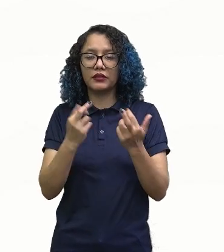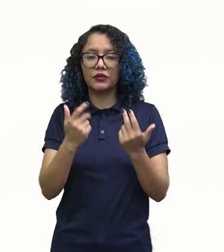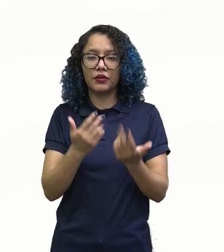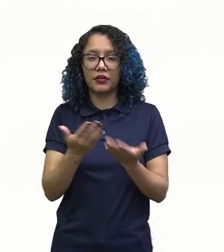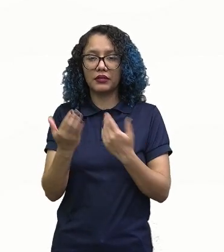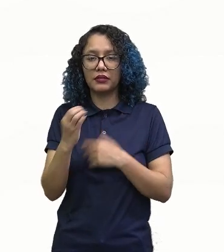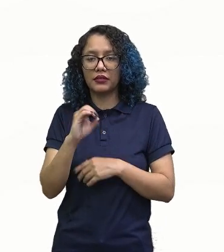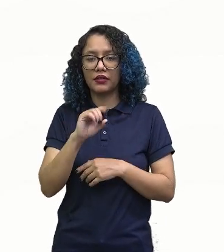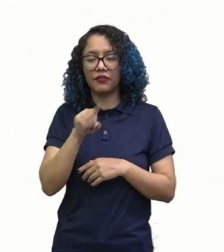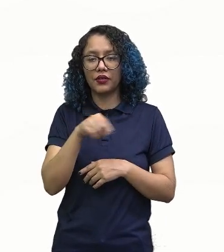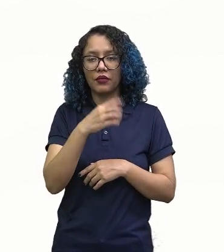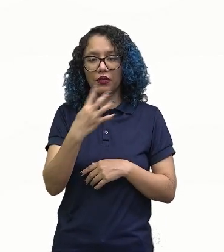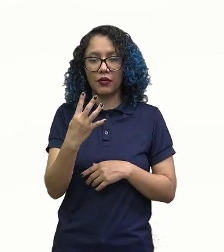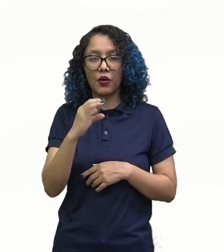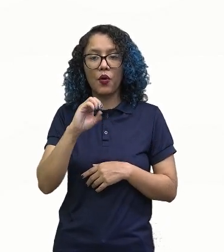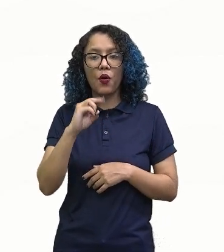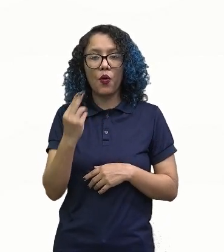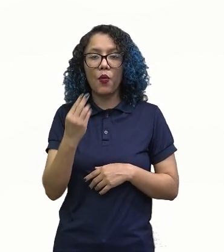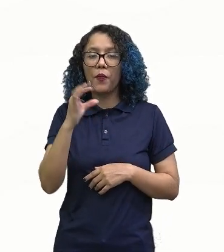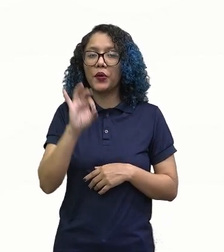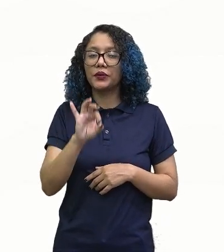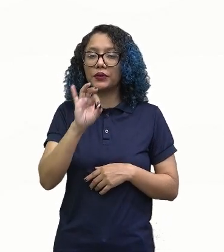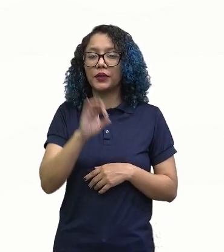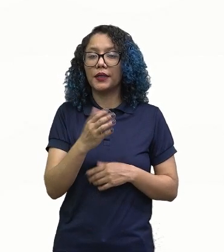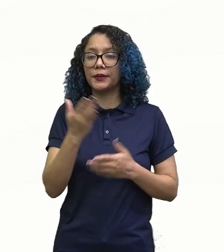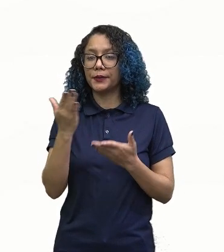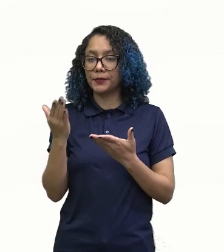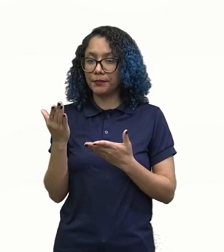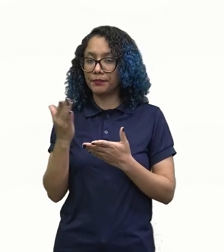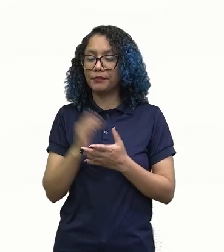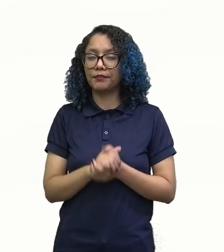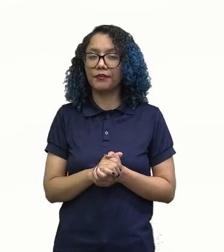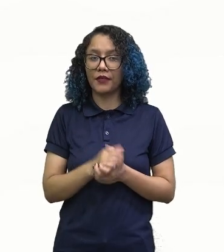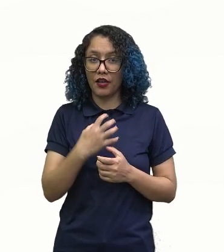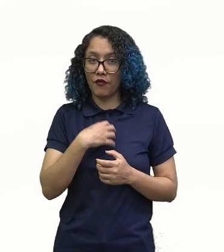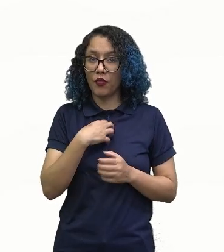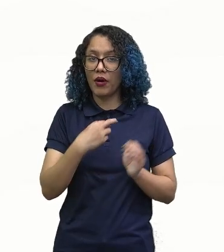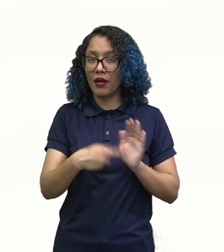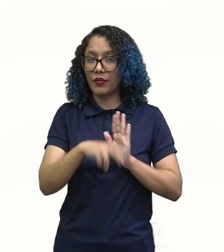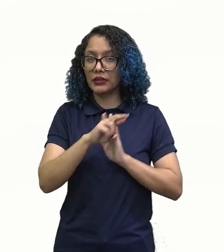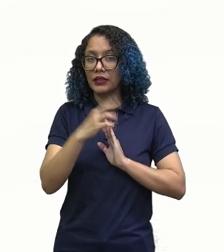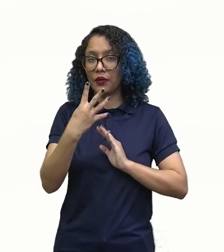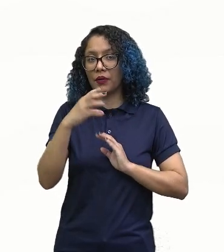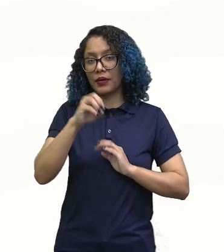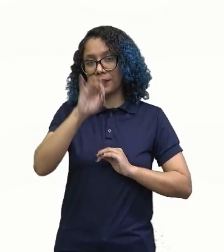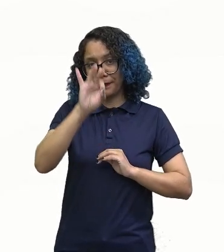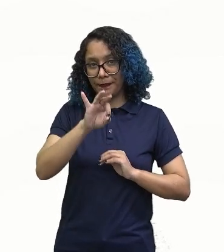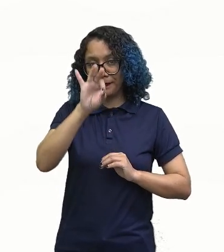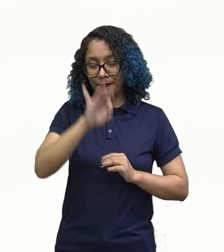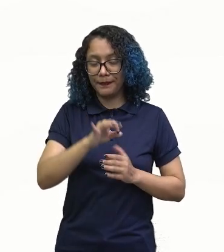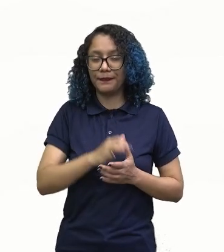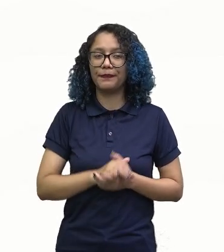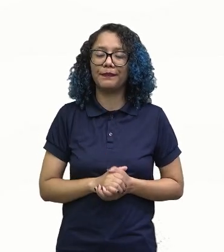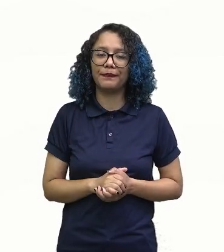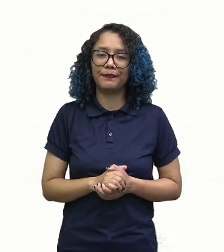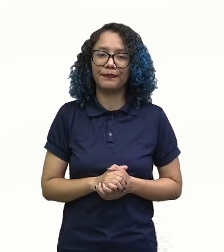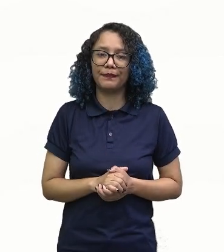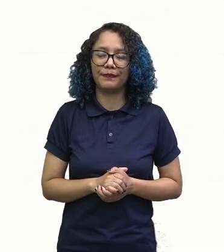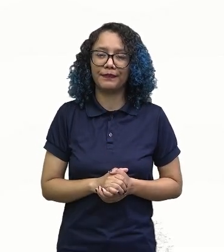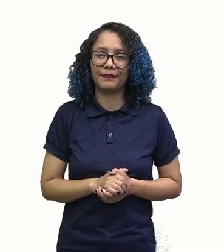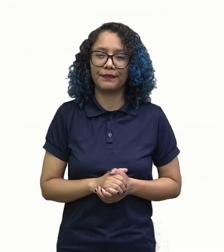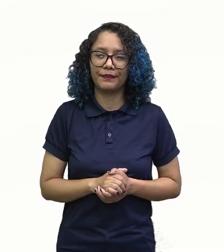de 0,4, ou em porcentagem, né, que é como se dá o rendimento, de 40%. Aí